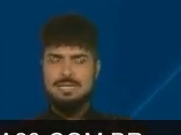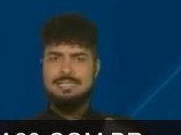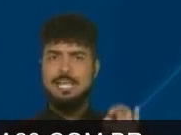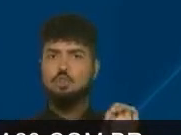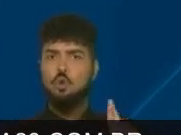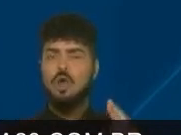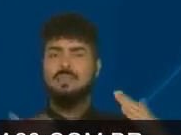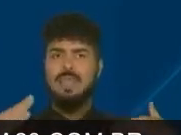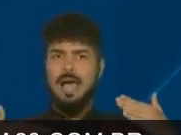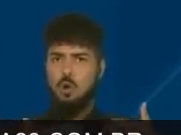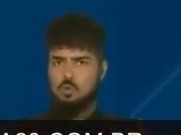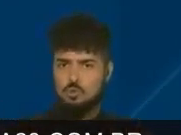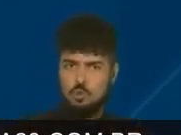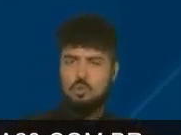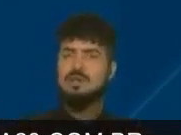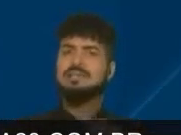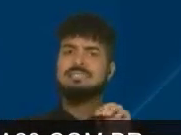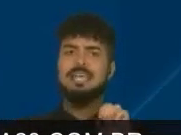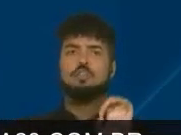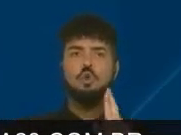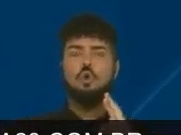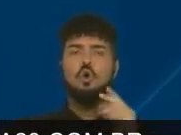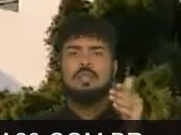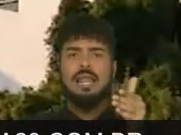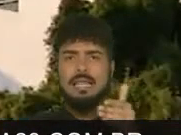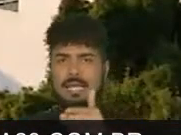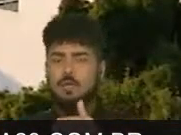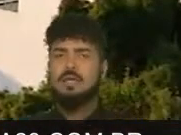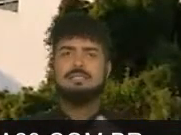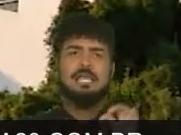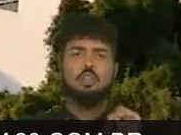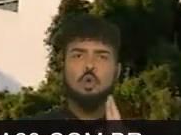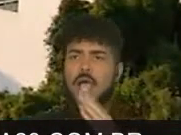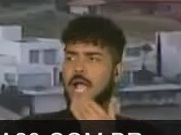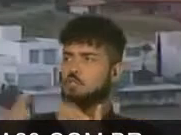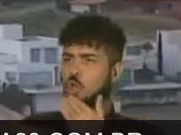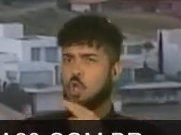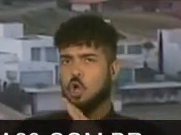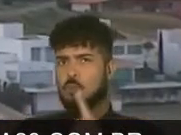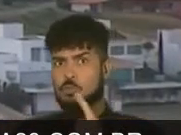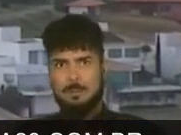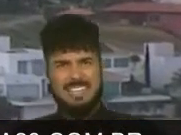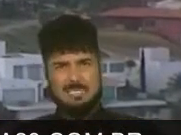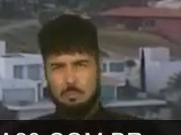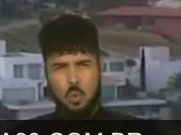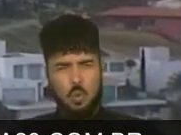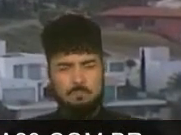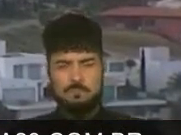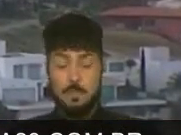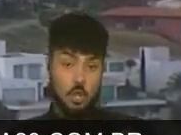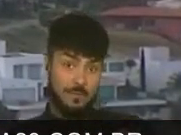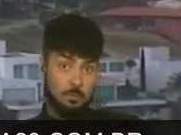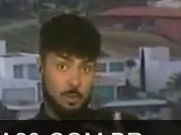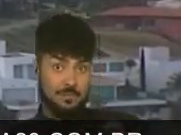mas também o pessoal do setor hoteleiro, do setor gastronômico. Em novembro de 2022, autoridades municipais e